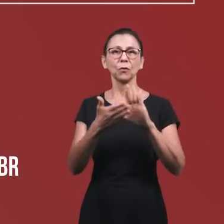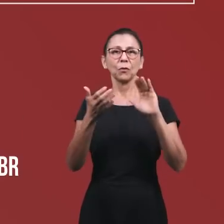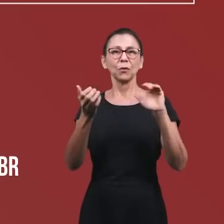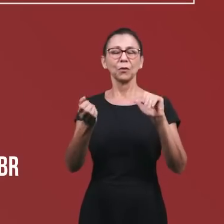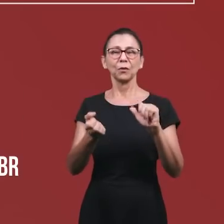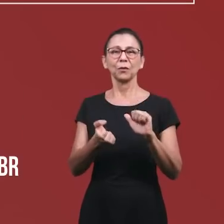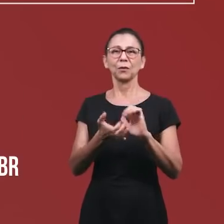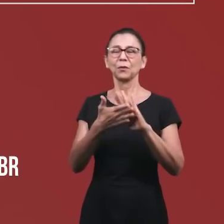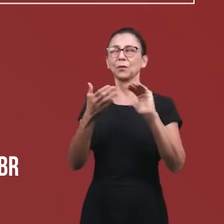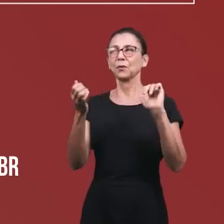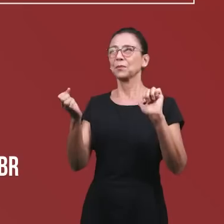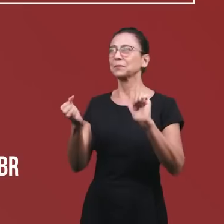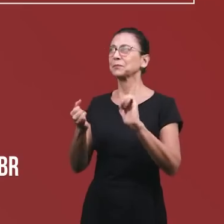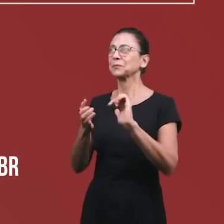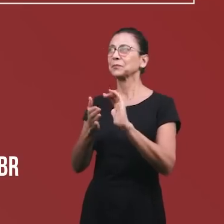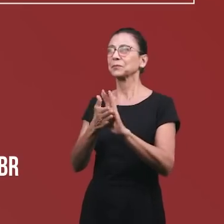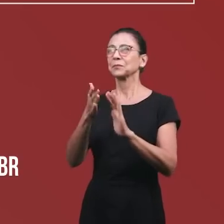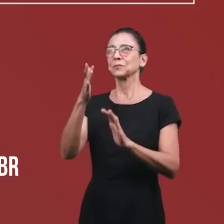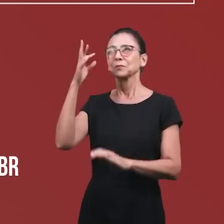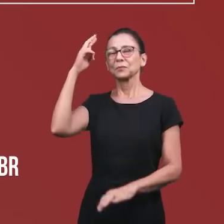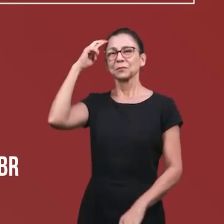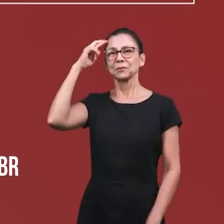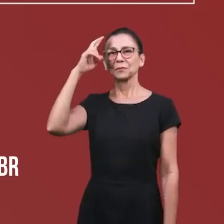anunciará o teu